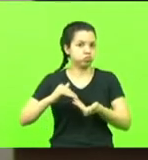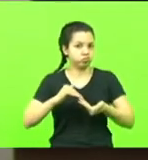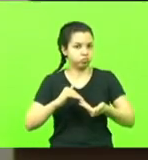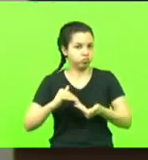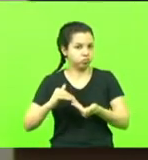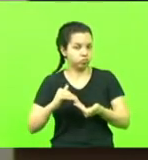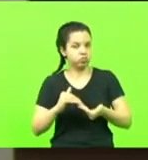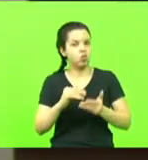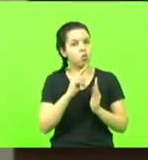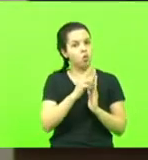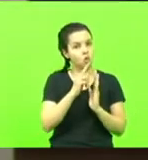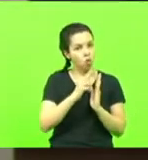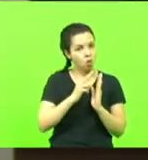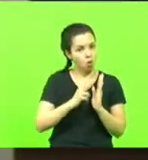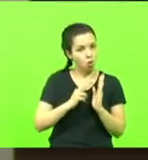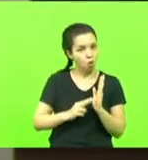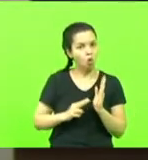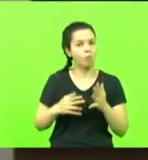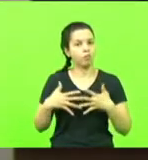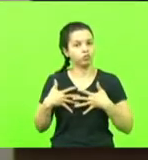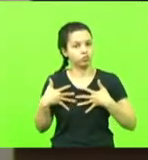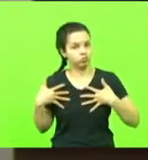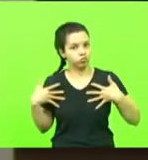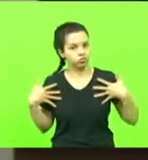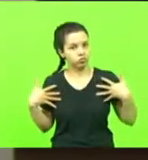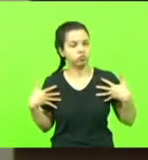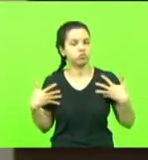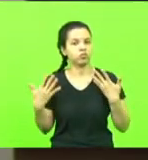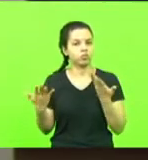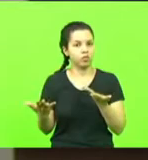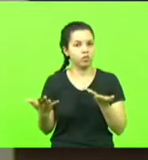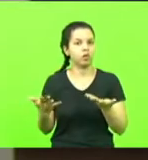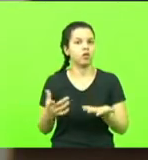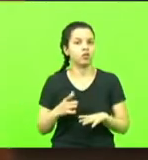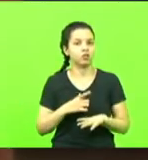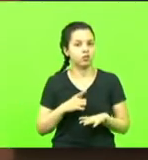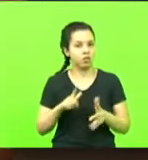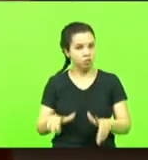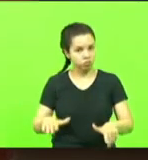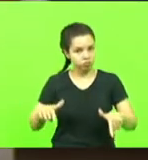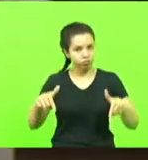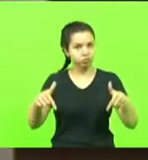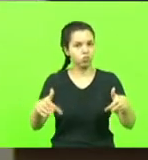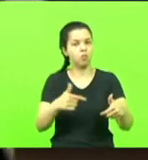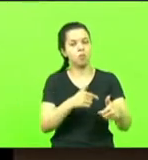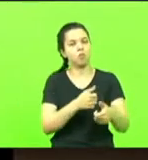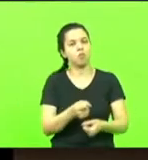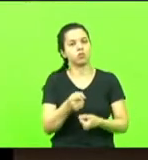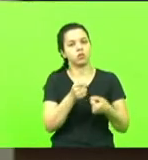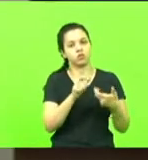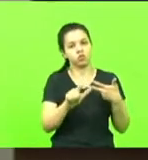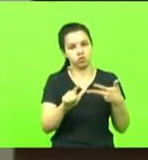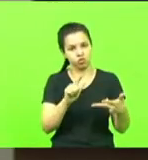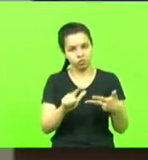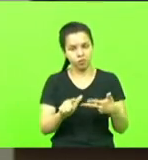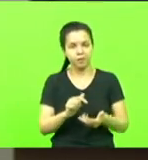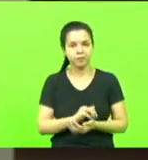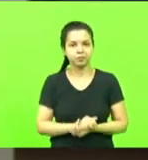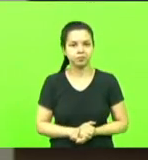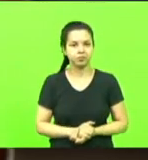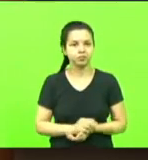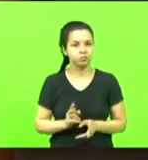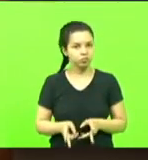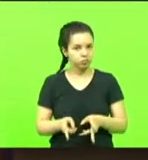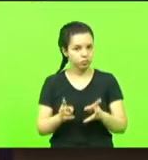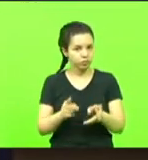à nominata do homenageado, que na oportunidade recebeu honraria do Poder Legislativo. Momento seguinte, o senhor